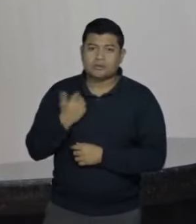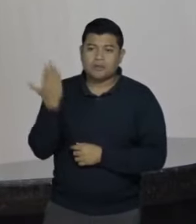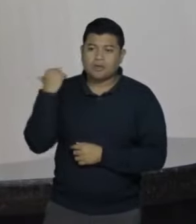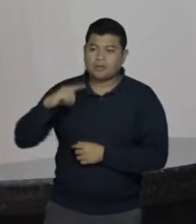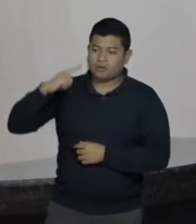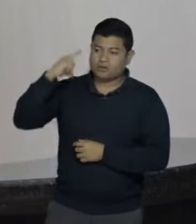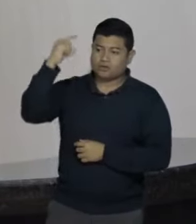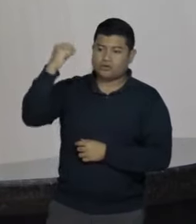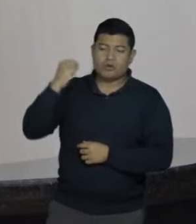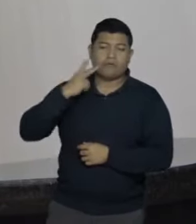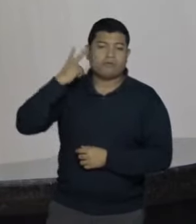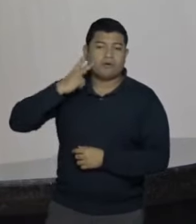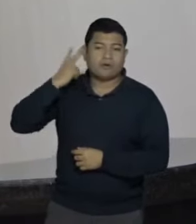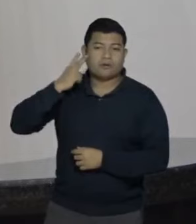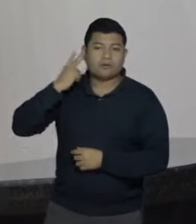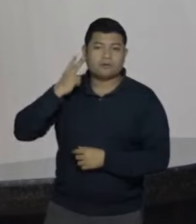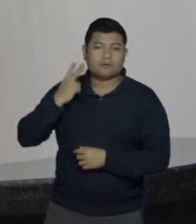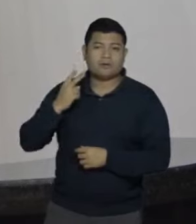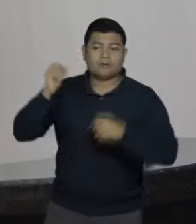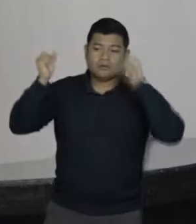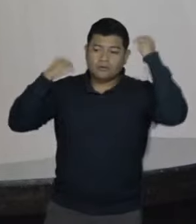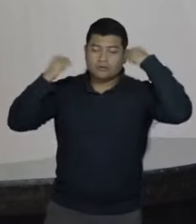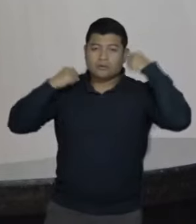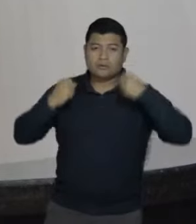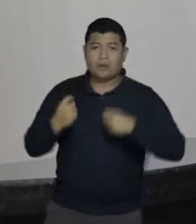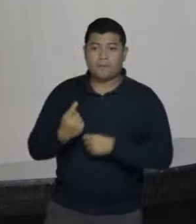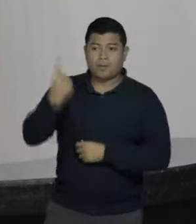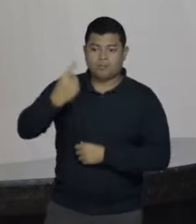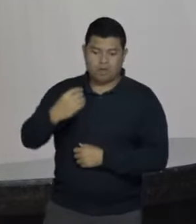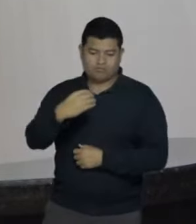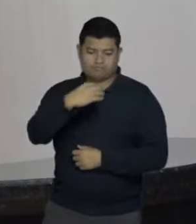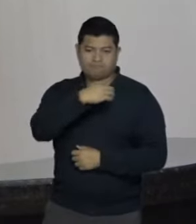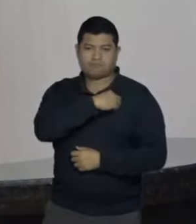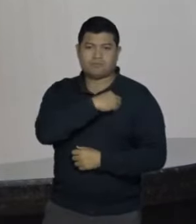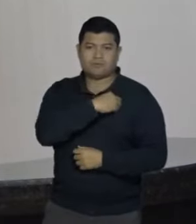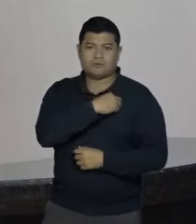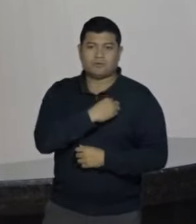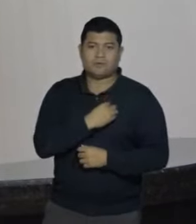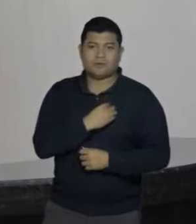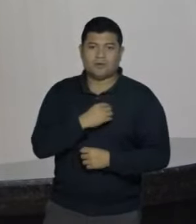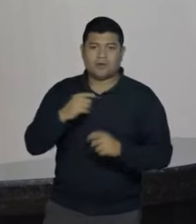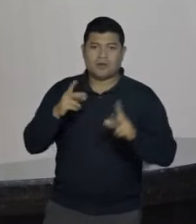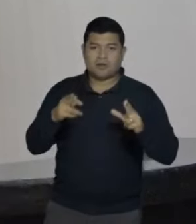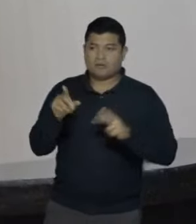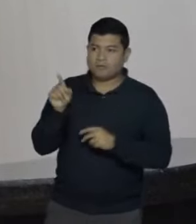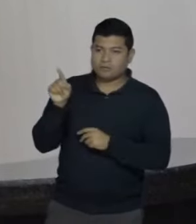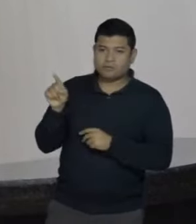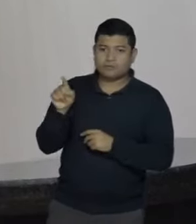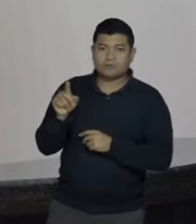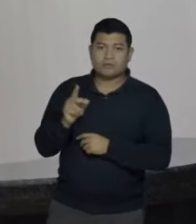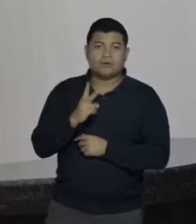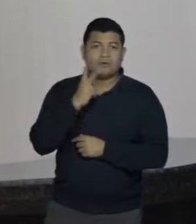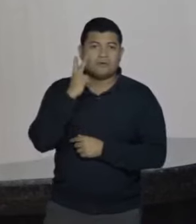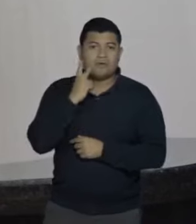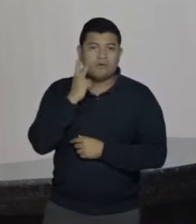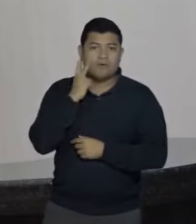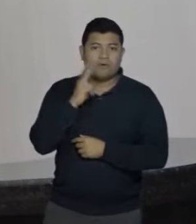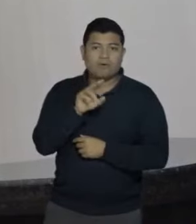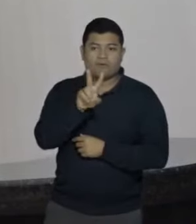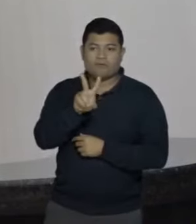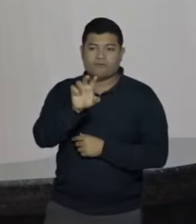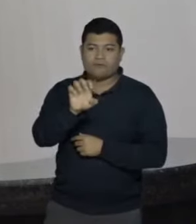vereador em Chapecó primeiro botão que eu ganhei era como tá ali Vereador orador